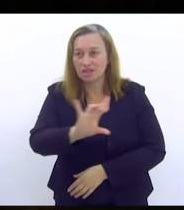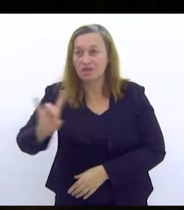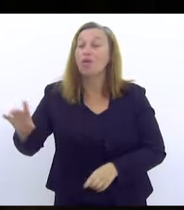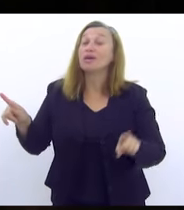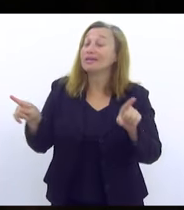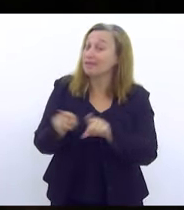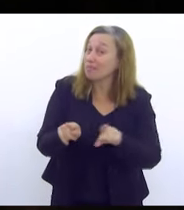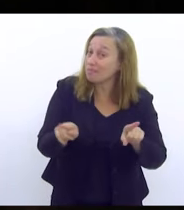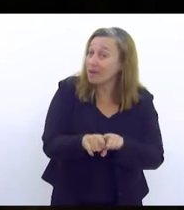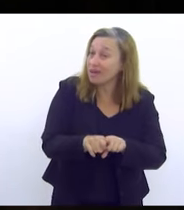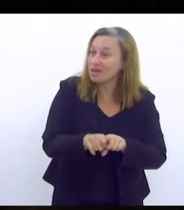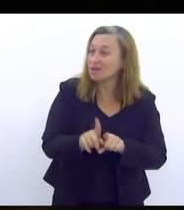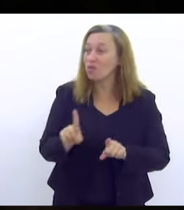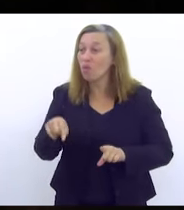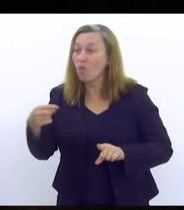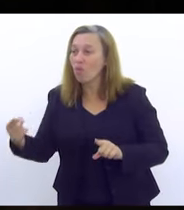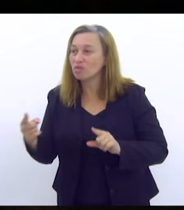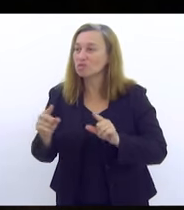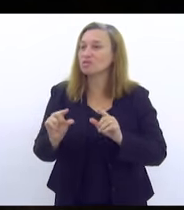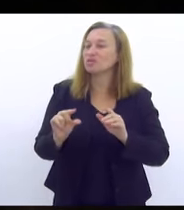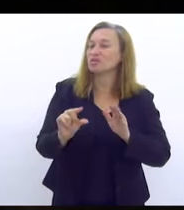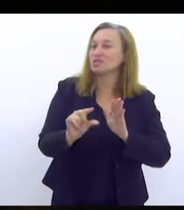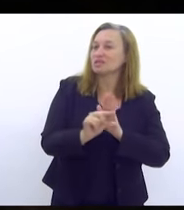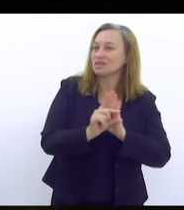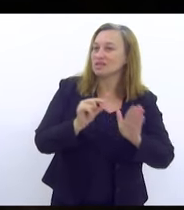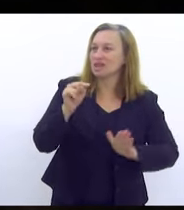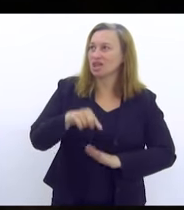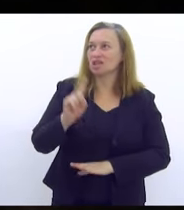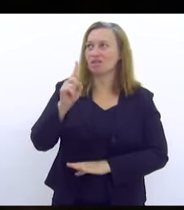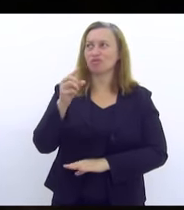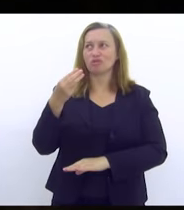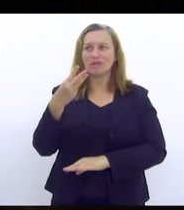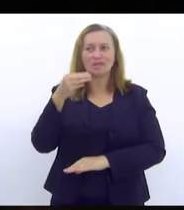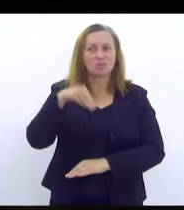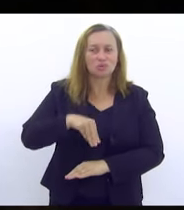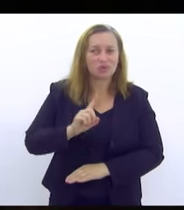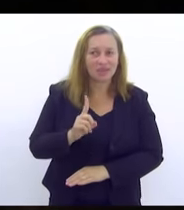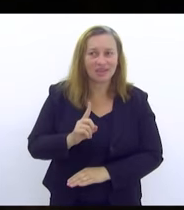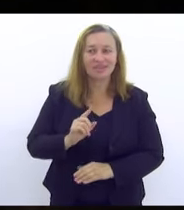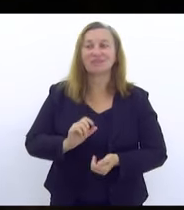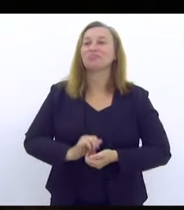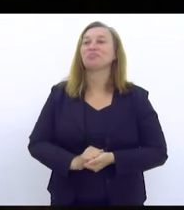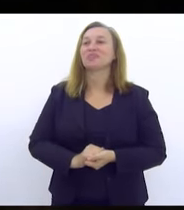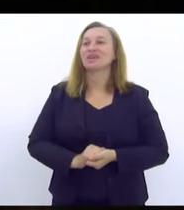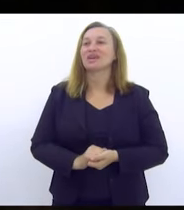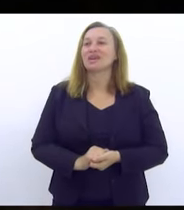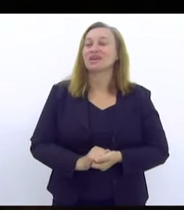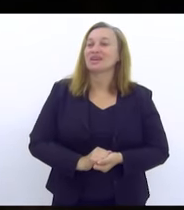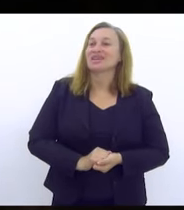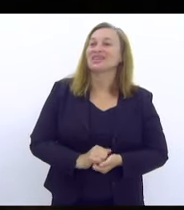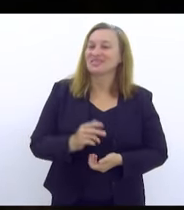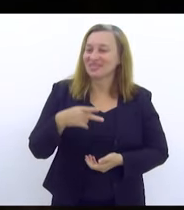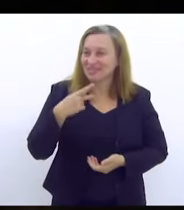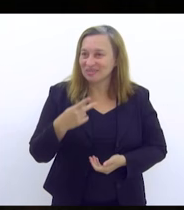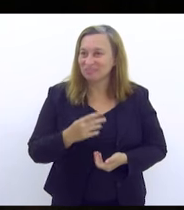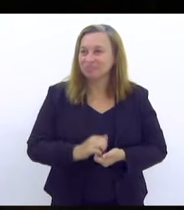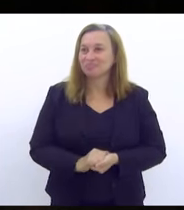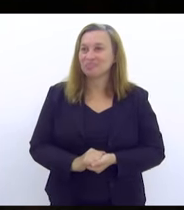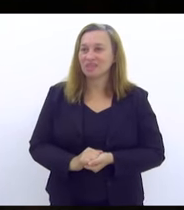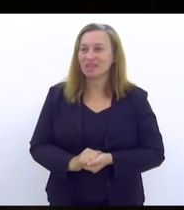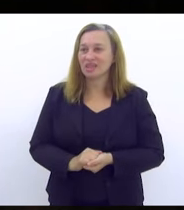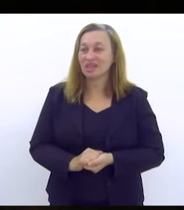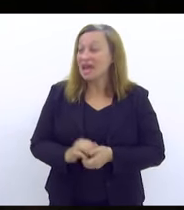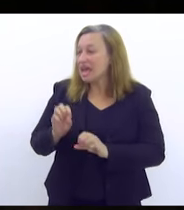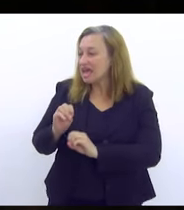também tem um outro versículo aqui, acho que não chegou a 3 minutos ainda, né? Diz assim: instrui